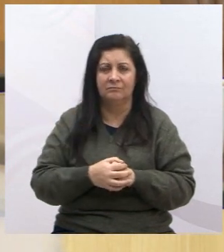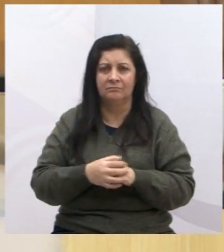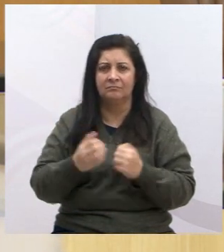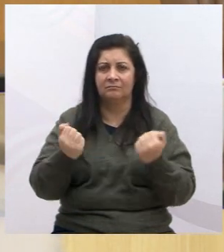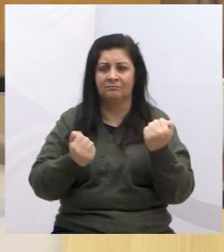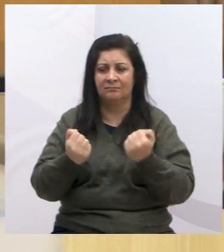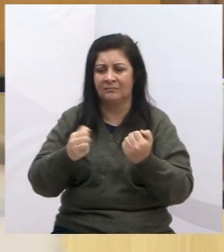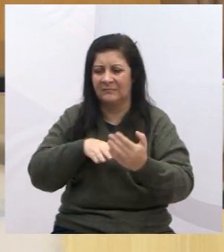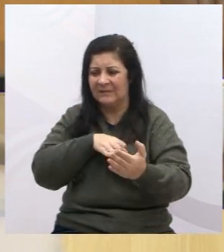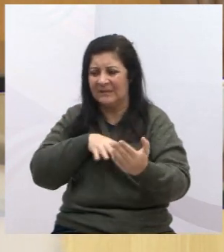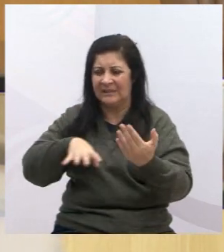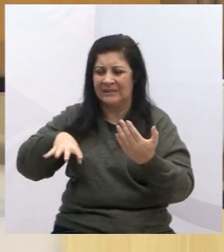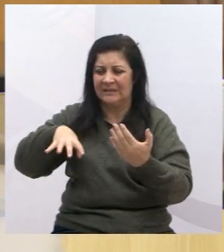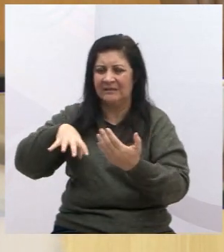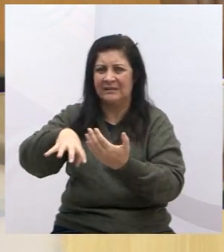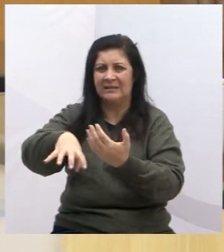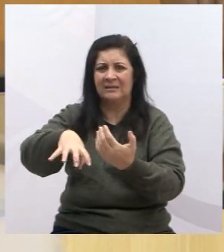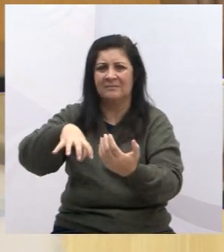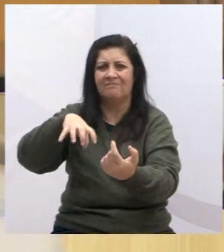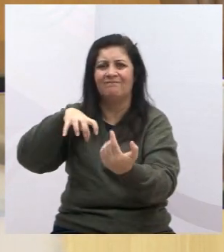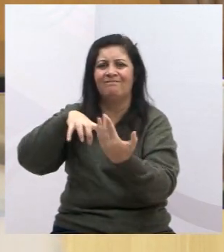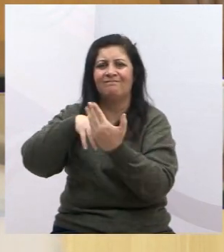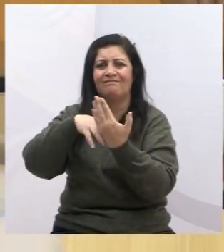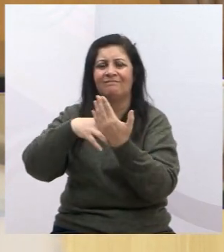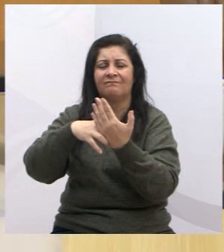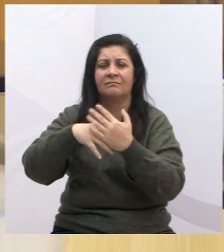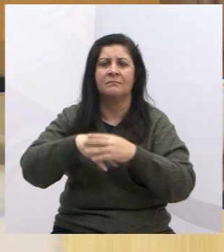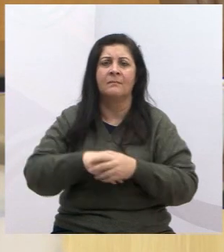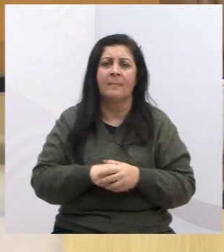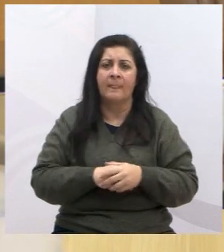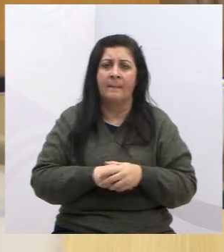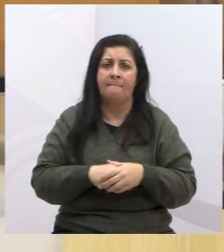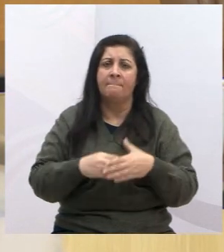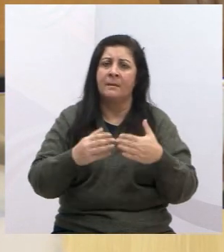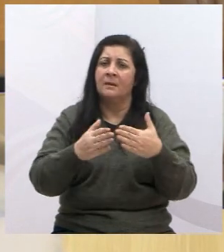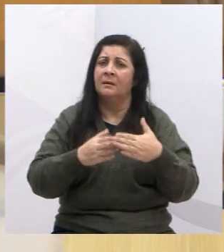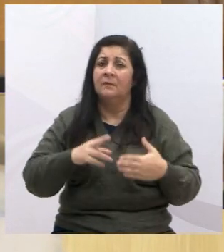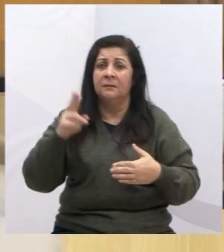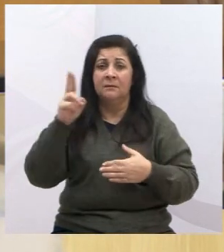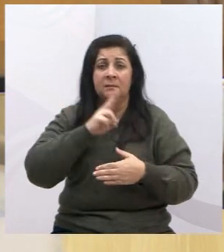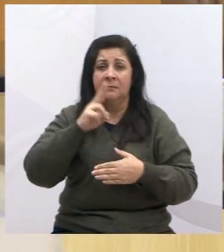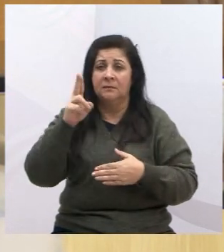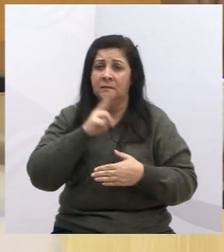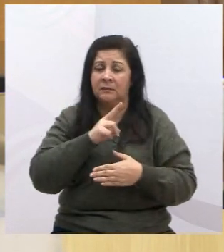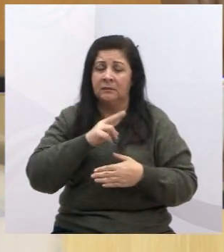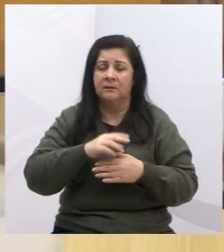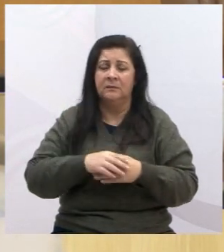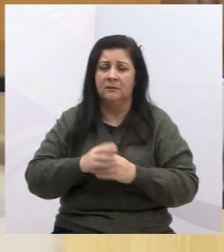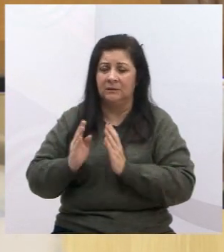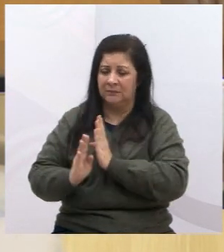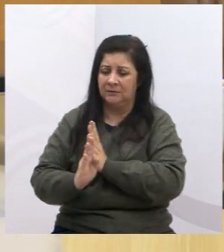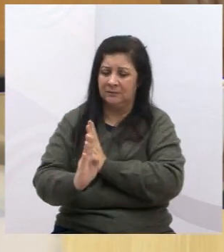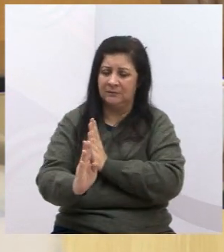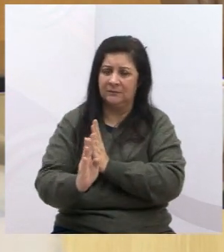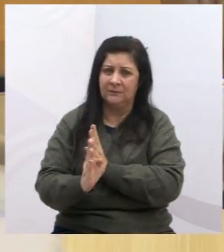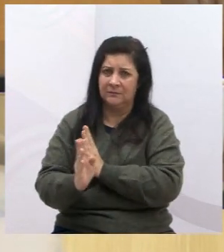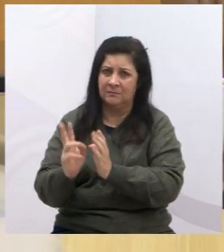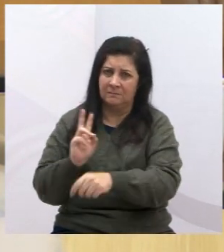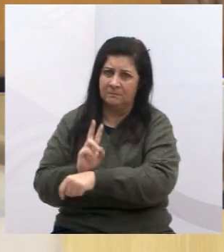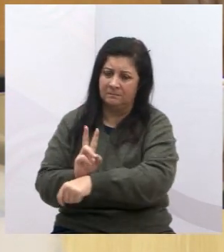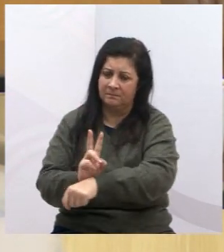a calçada e batendo na árvore. Diante do exposto, solicitamos com urgência a colocação de guarda-reio no referido